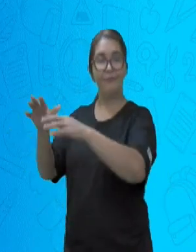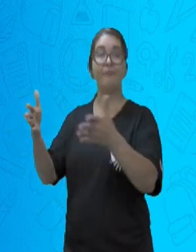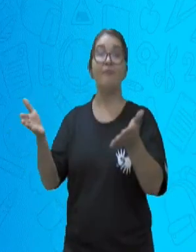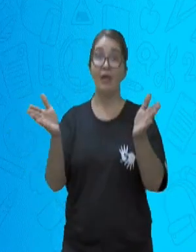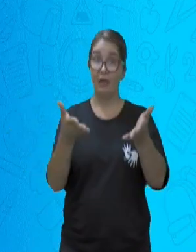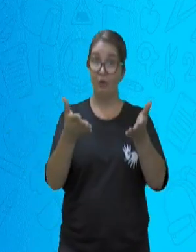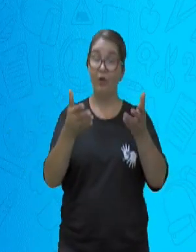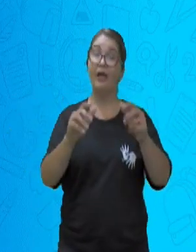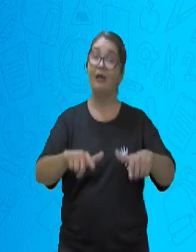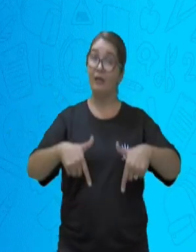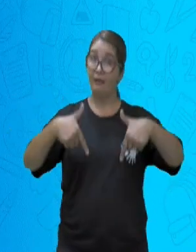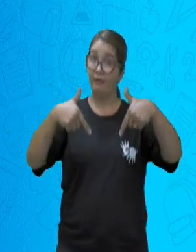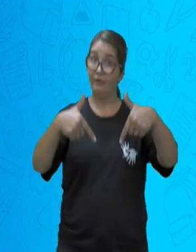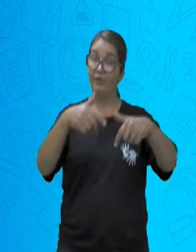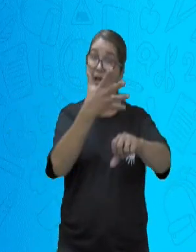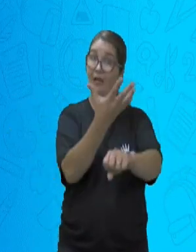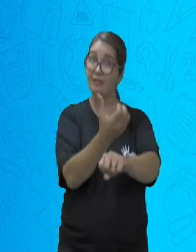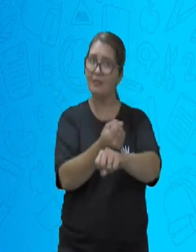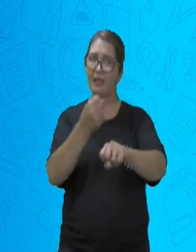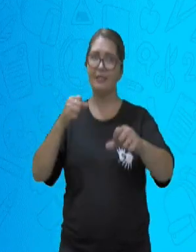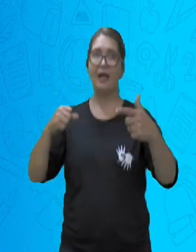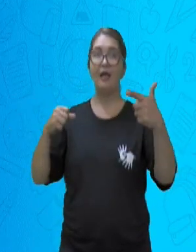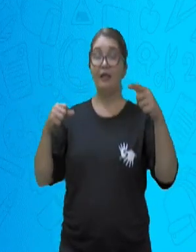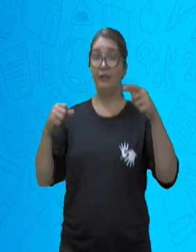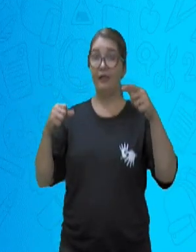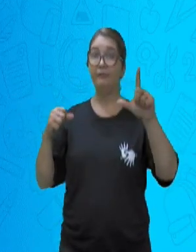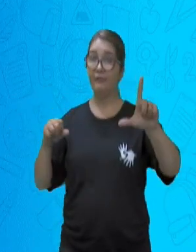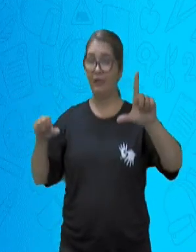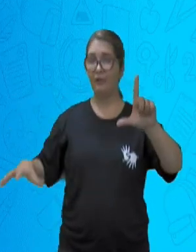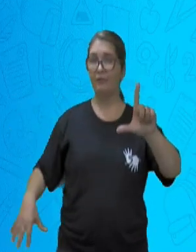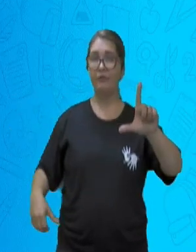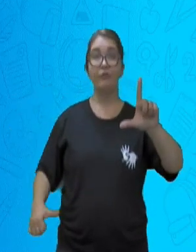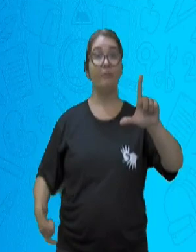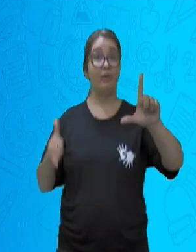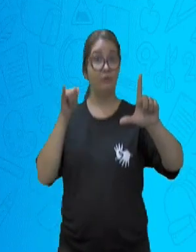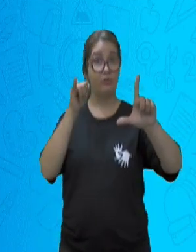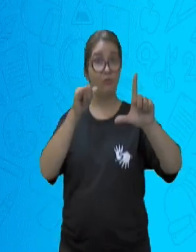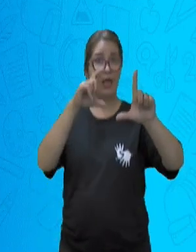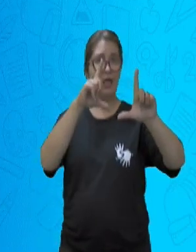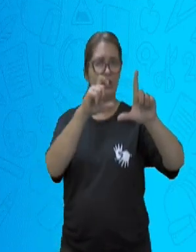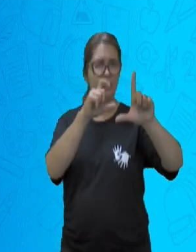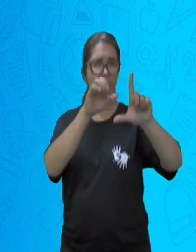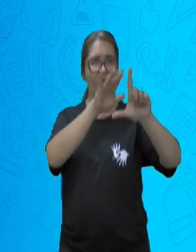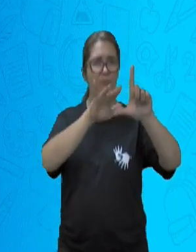basta apontar a câmera do seu celular na imagem que aparece no canto da tela.